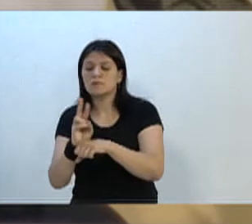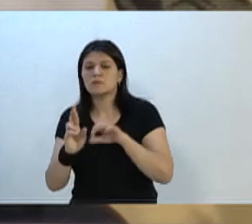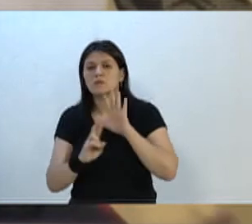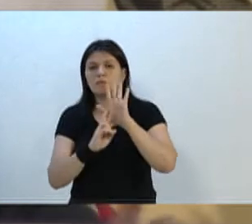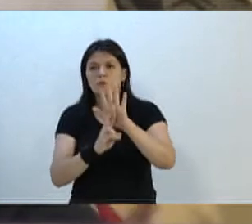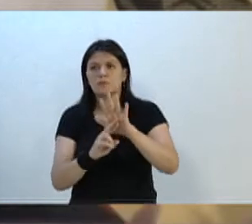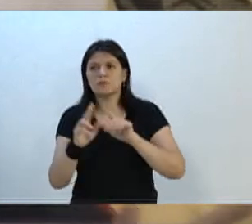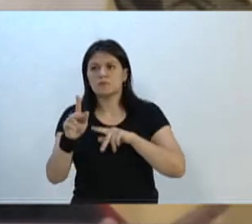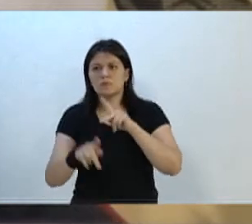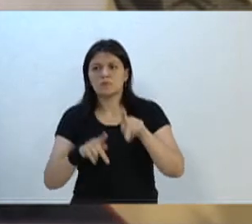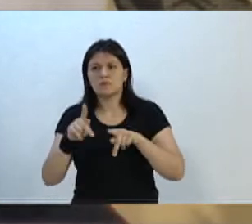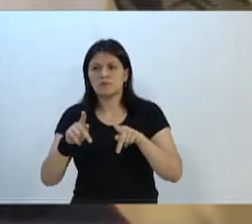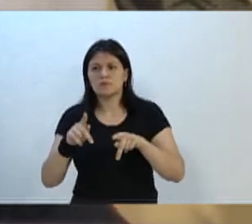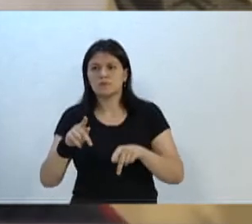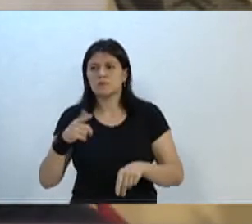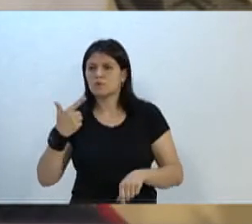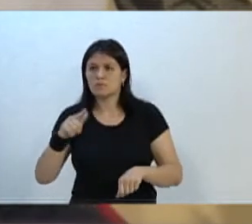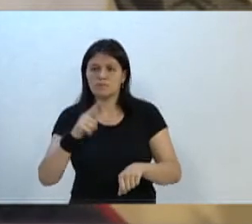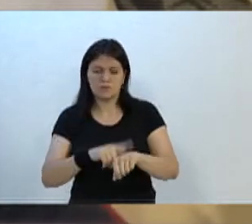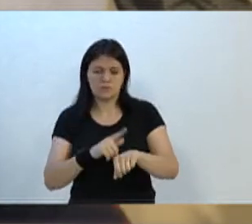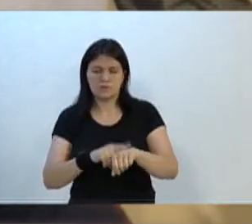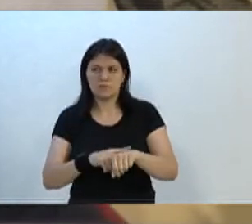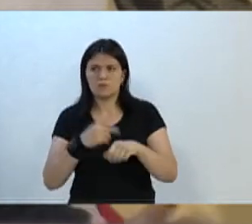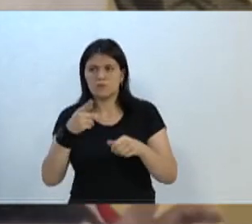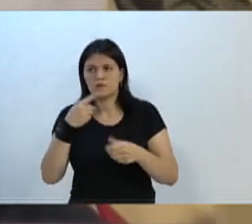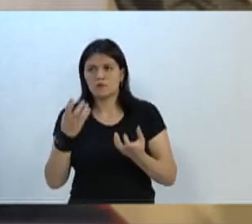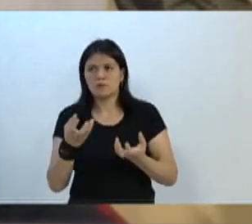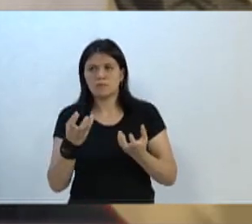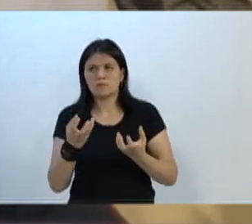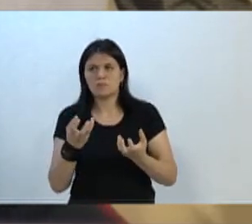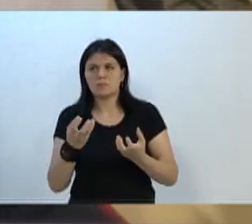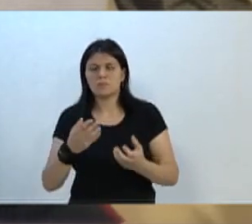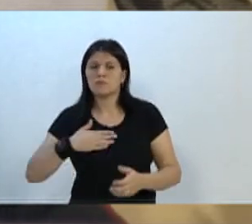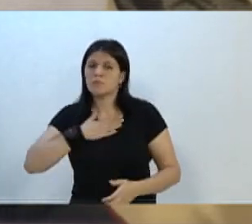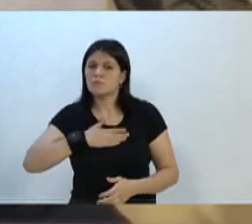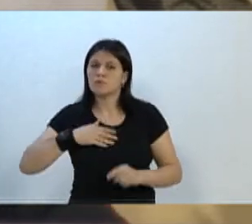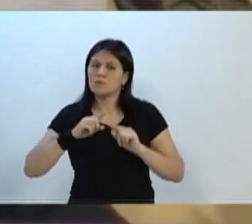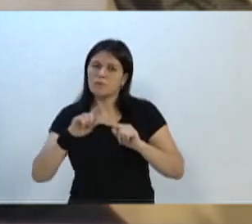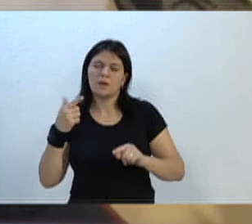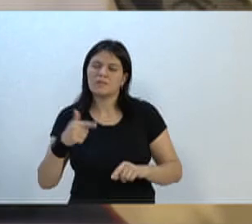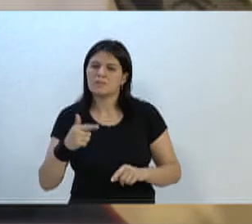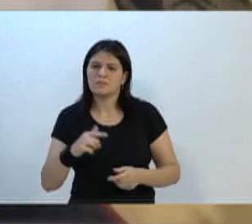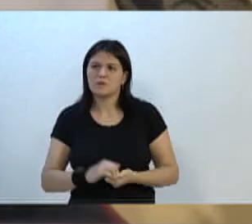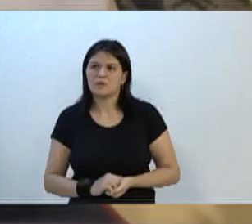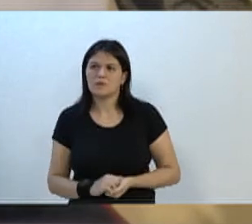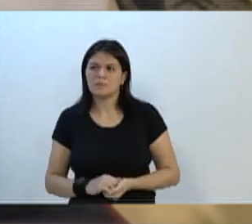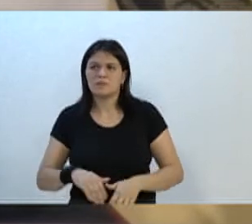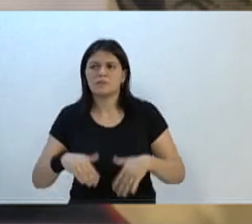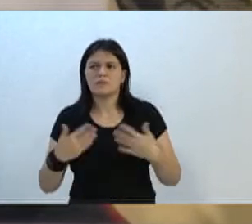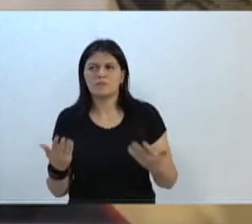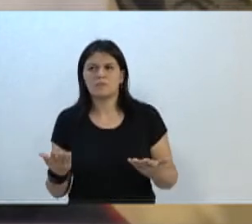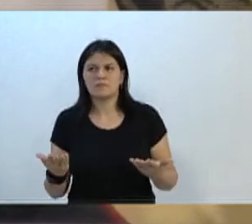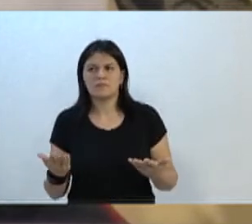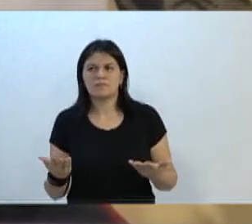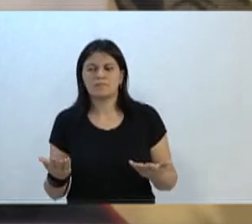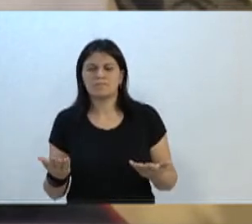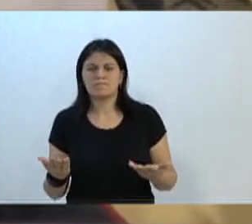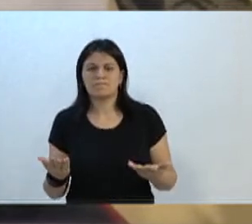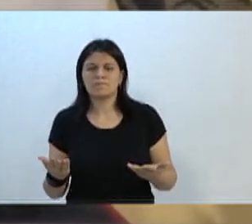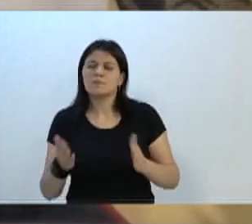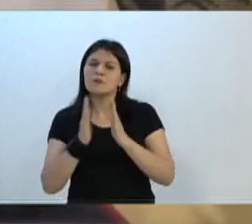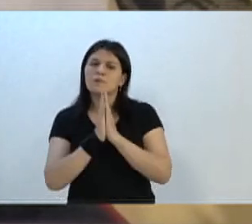eu sei que eu não vou ter tempo para falar tudo que eu quero adoraria mas não tenho então assim pessoal